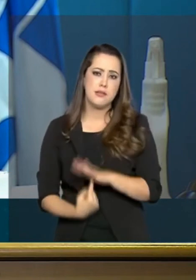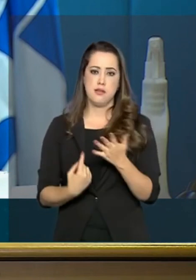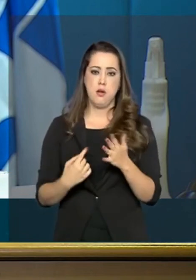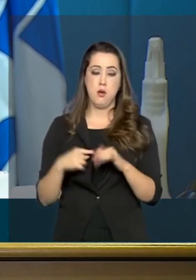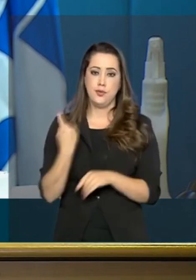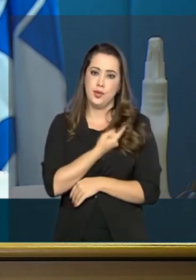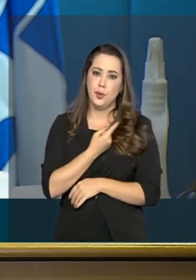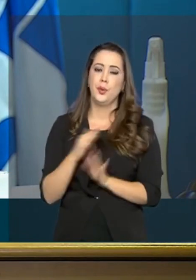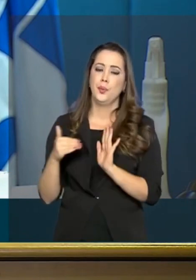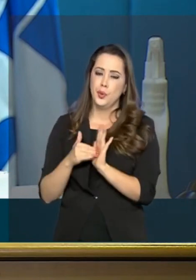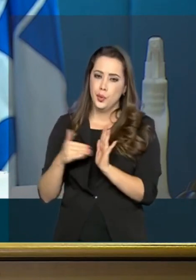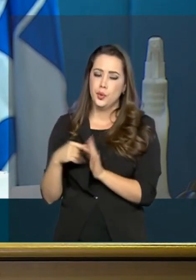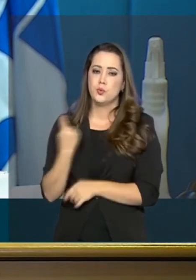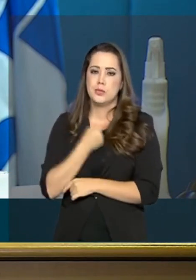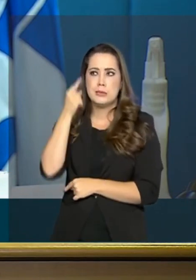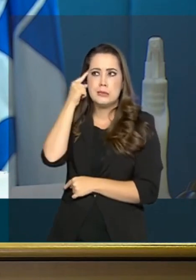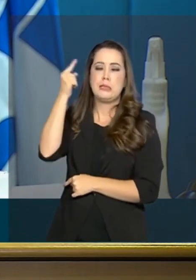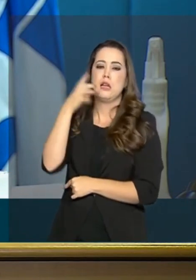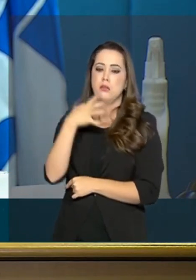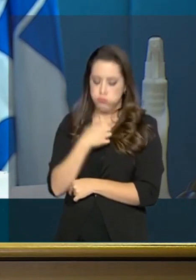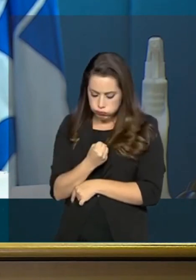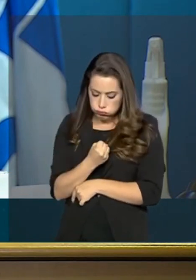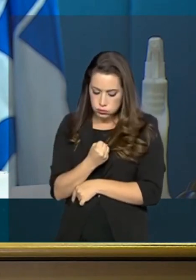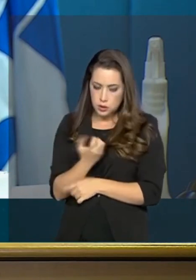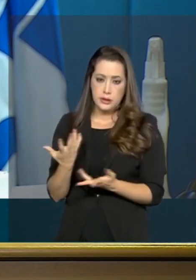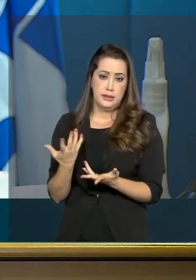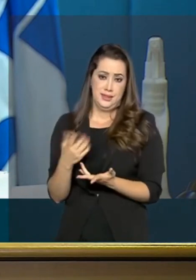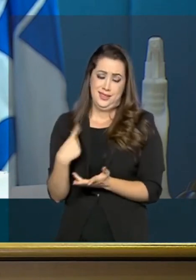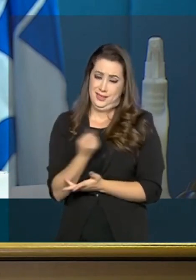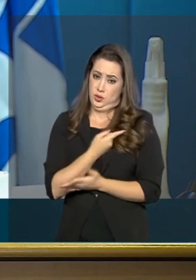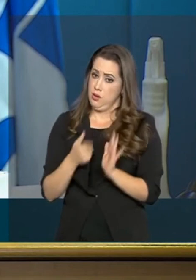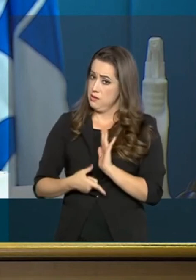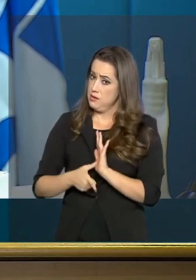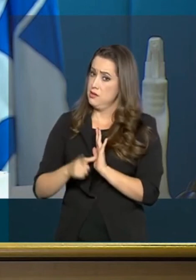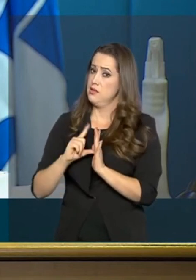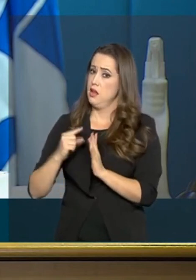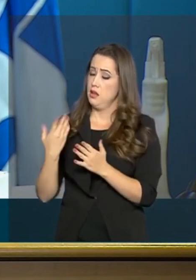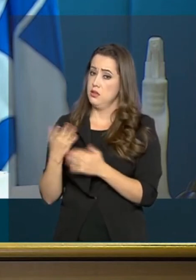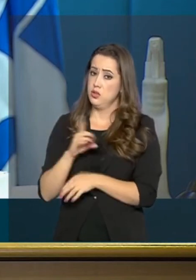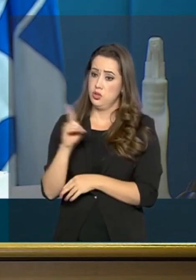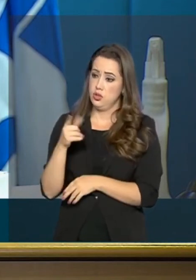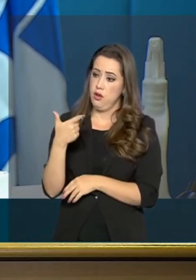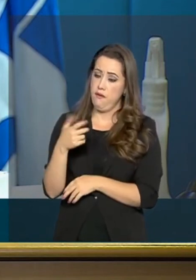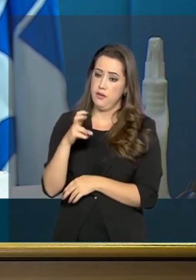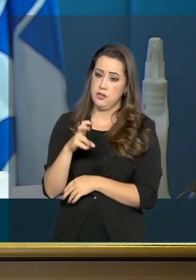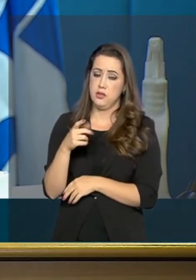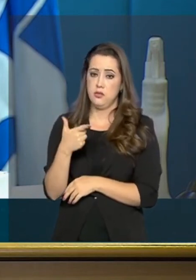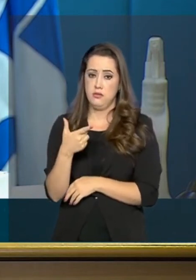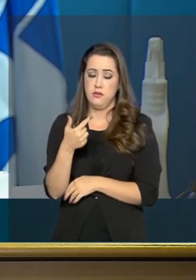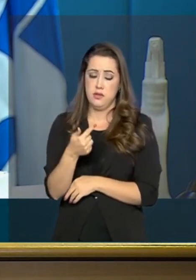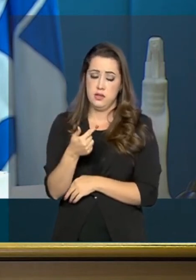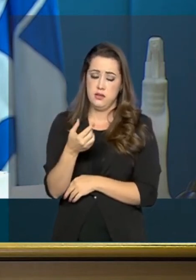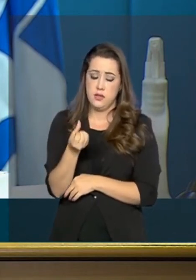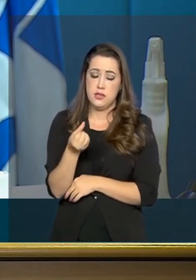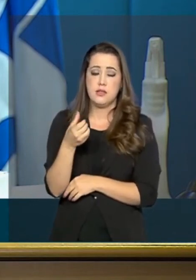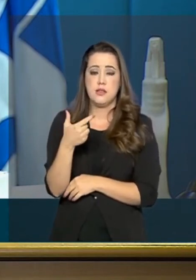mais tememos, que são as ideações suicidas. Daí porque nós nos antecipamos nos dias 25, 26 e 27